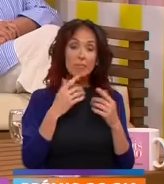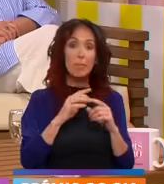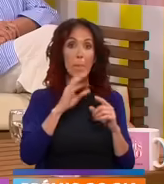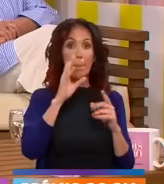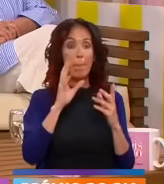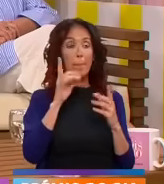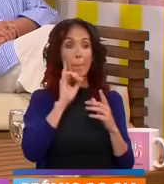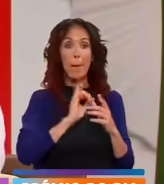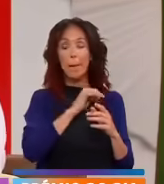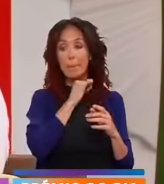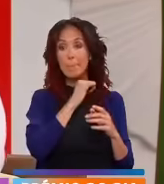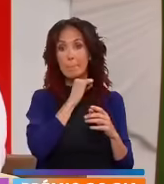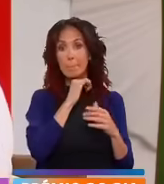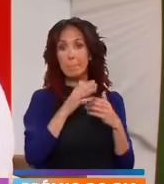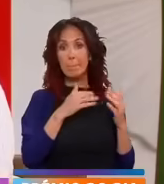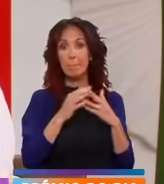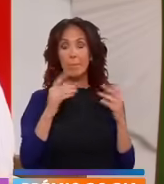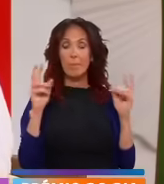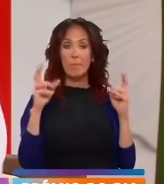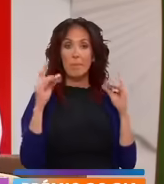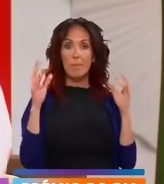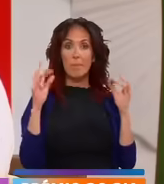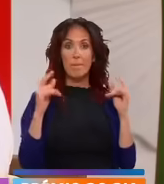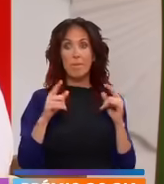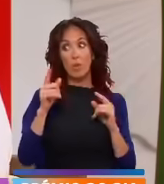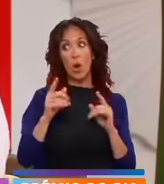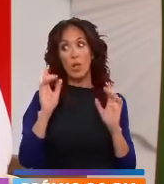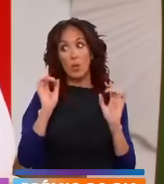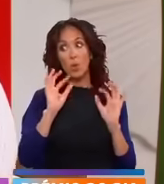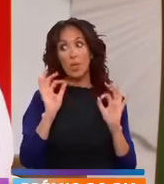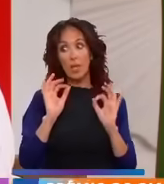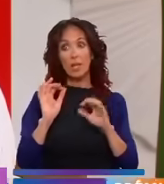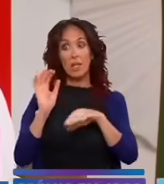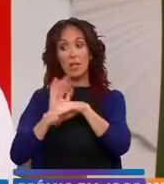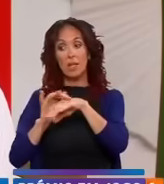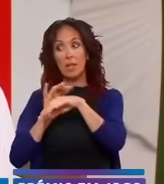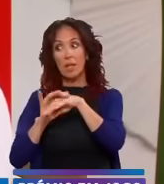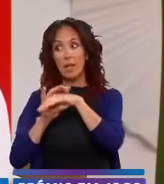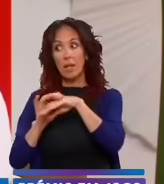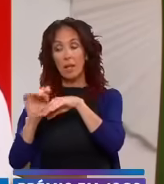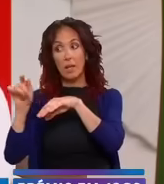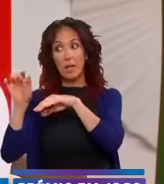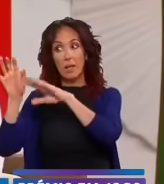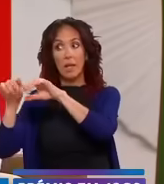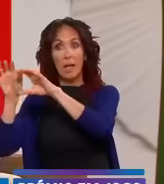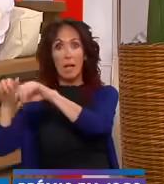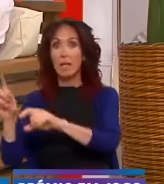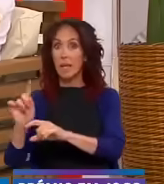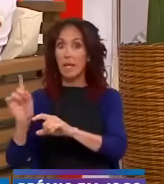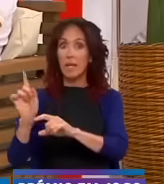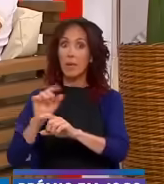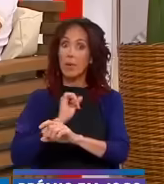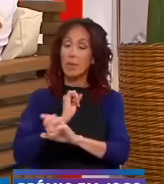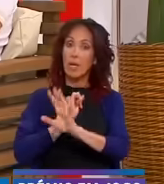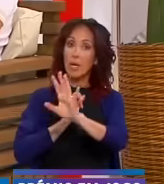Não. Ou seja, ela banalizou aquilo que é uma brincadeira. Não mexam no Maurício. Maurício entrou um clube. Eu espero que eles se resolvam para